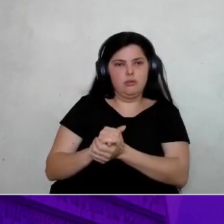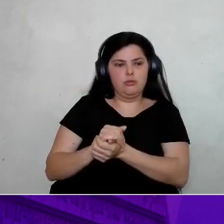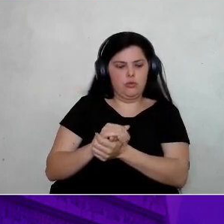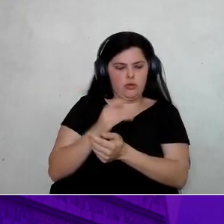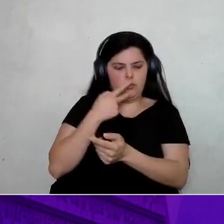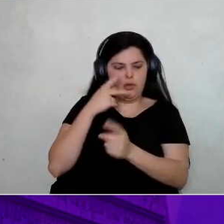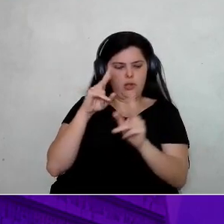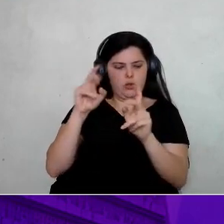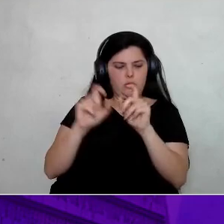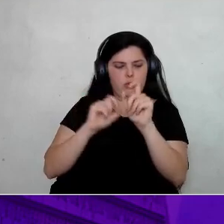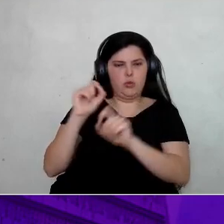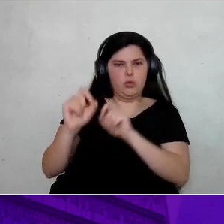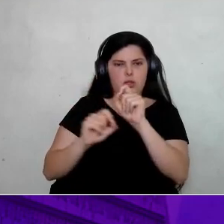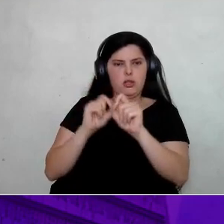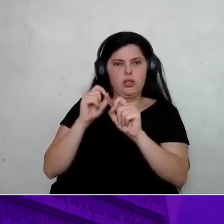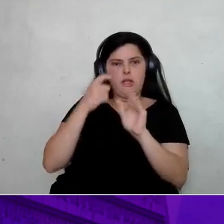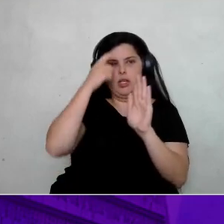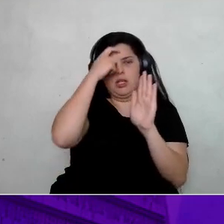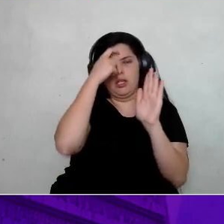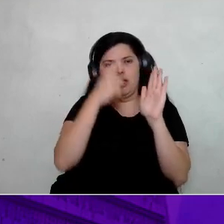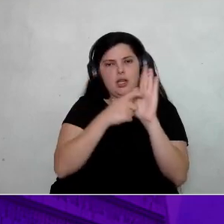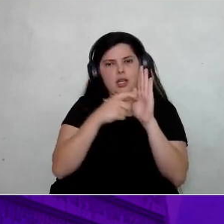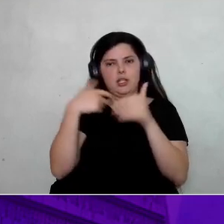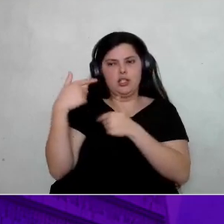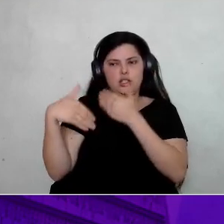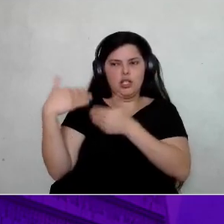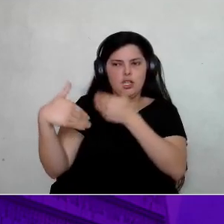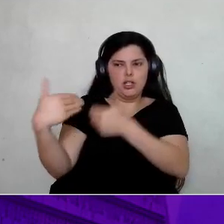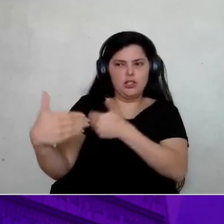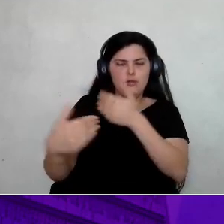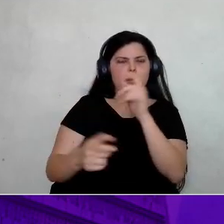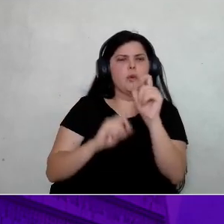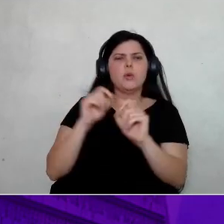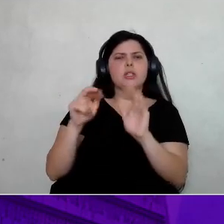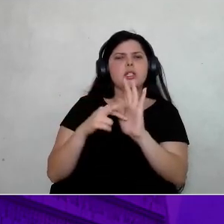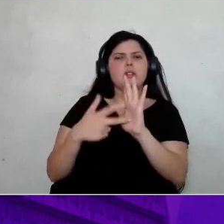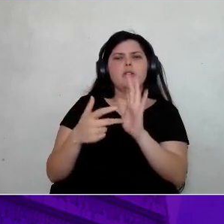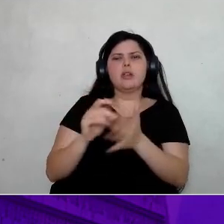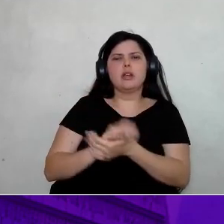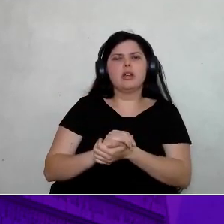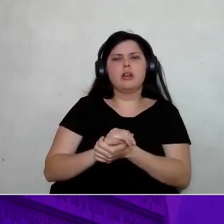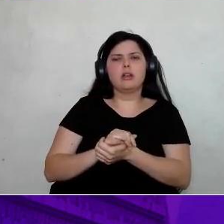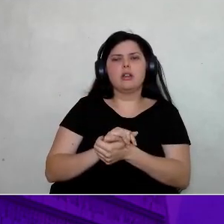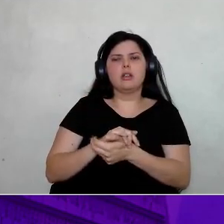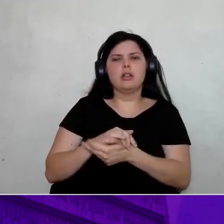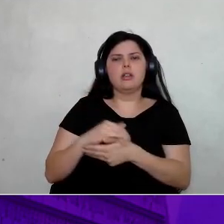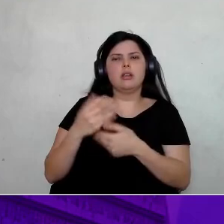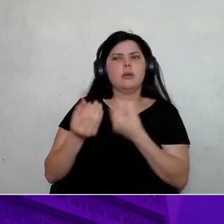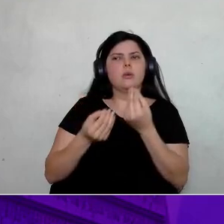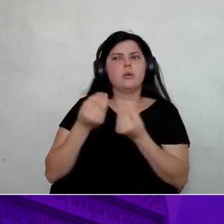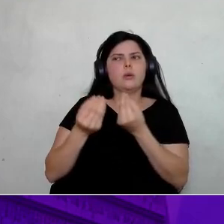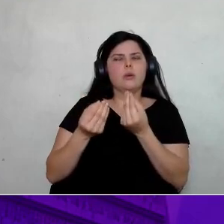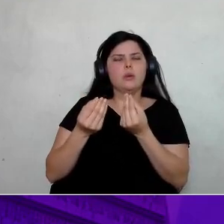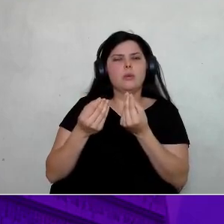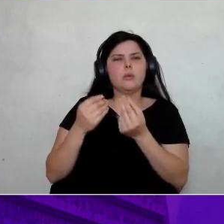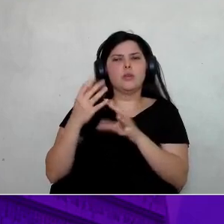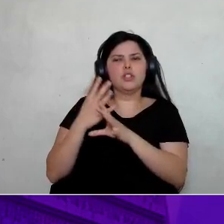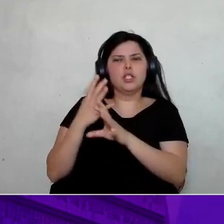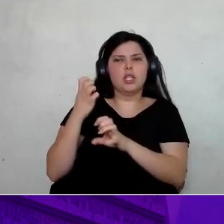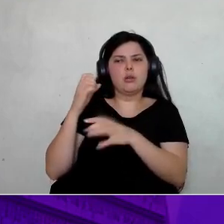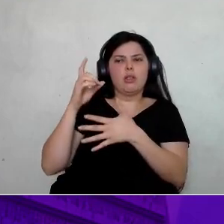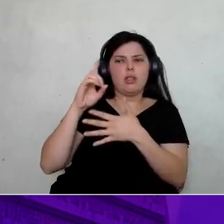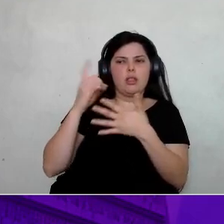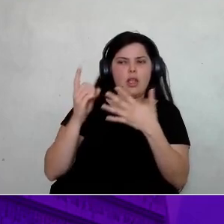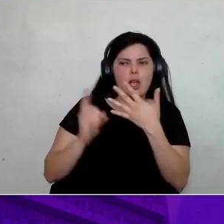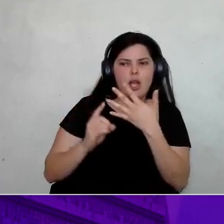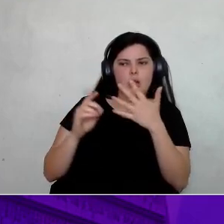sobre IA generativa, né? Então, o que é essa IA generativa e como nós, como engenheiros de dados, entusiastas